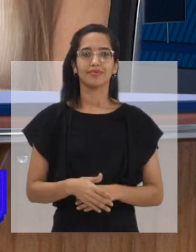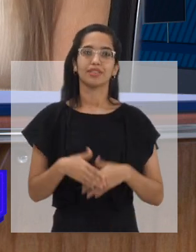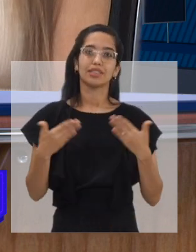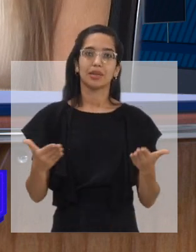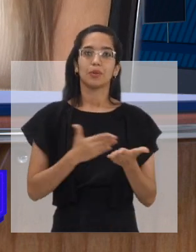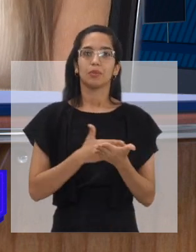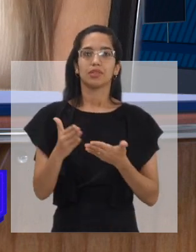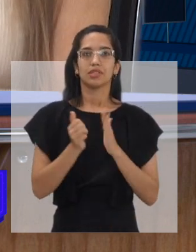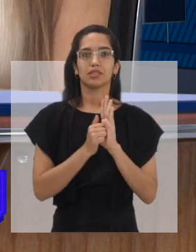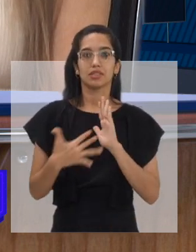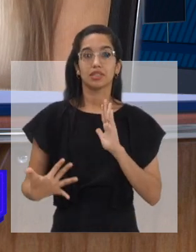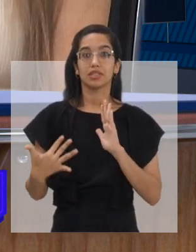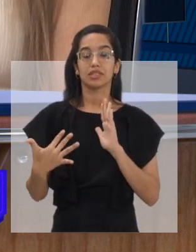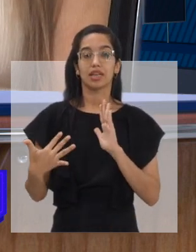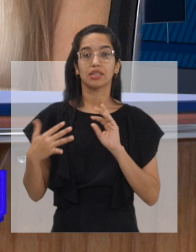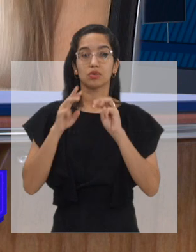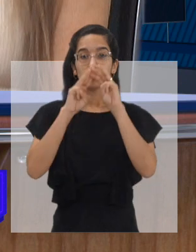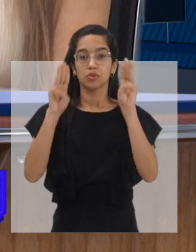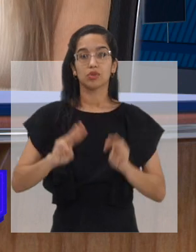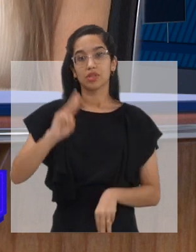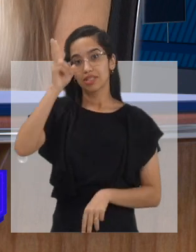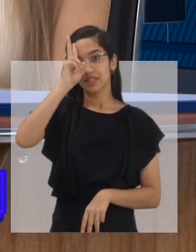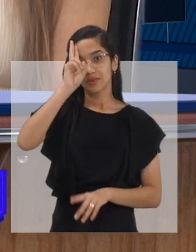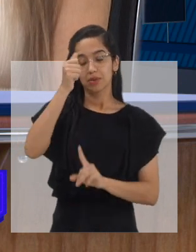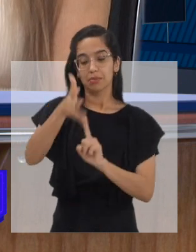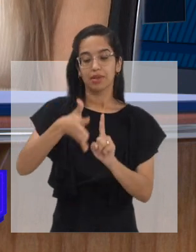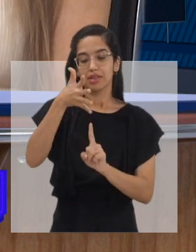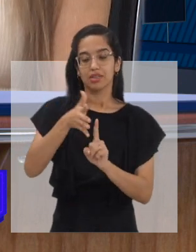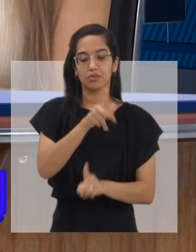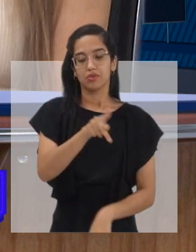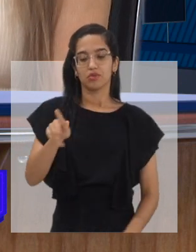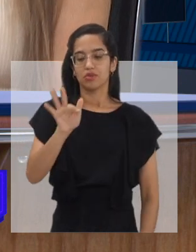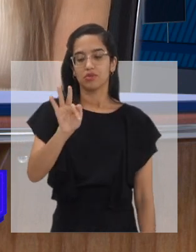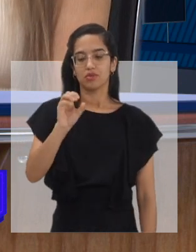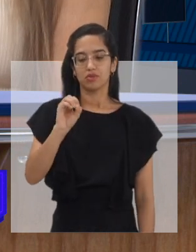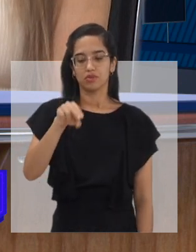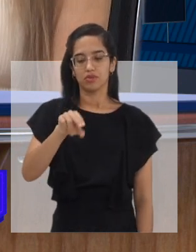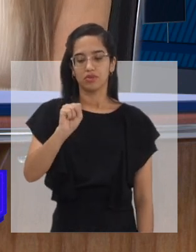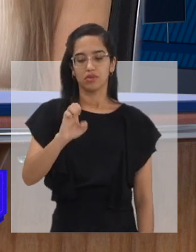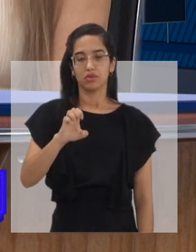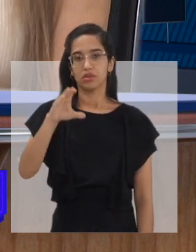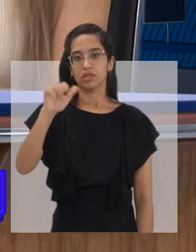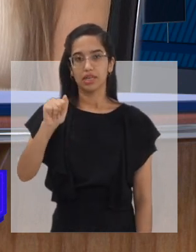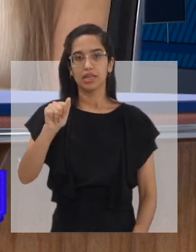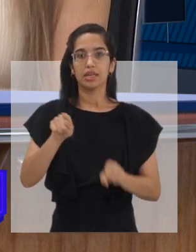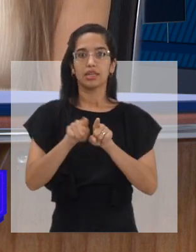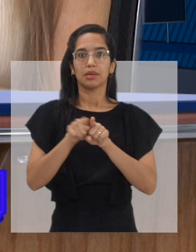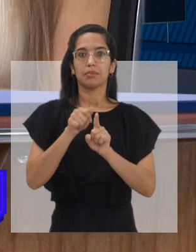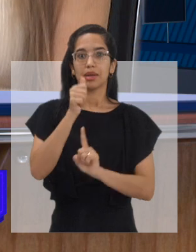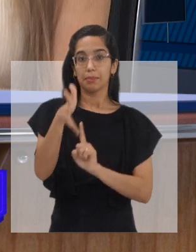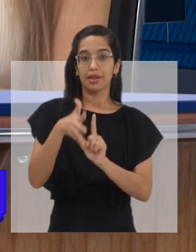atividades no museu segunda-feira, né, com a palestra do professor Fonseca Neto, atividades com crianças e essa palestra